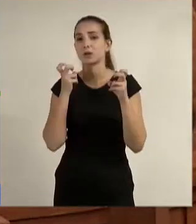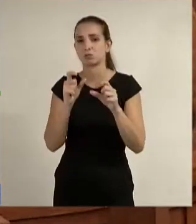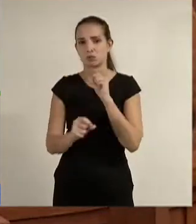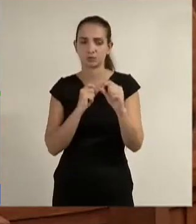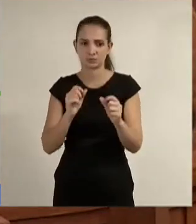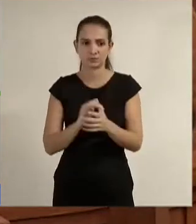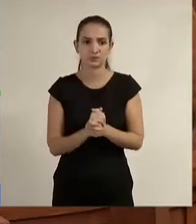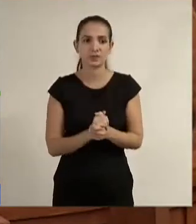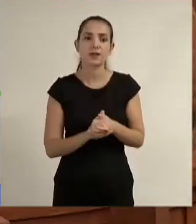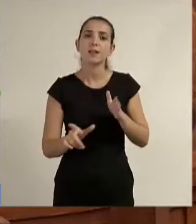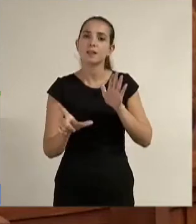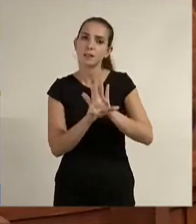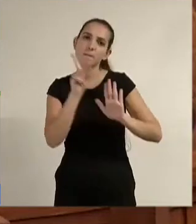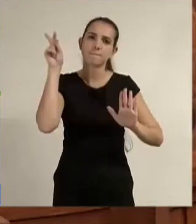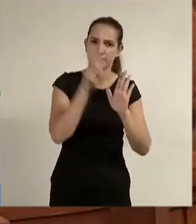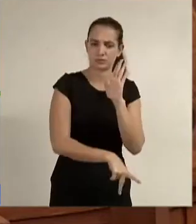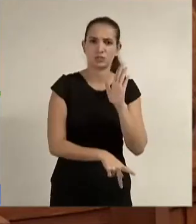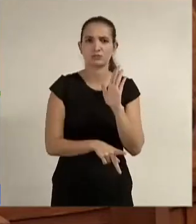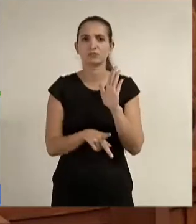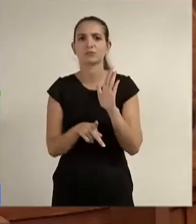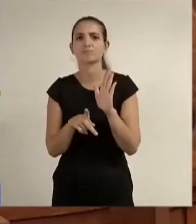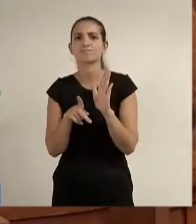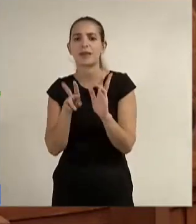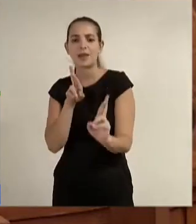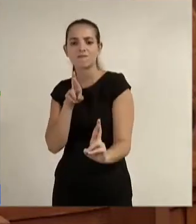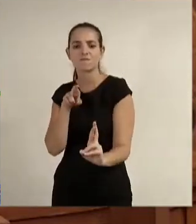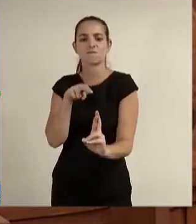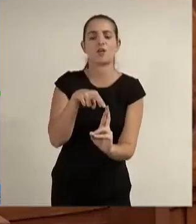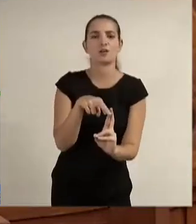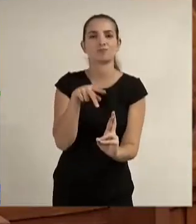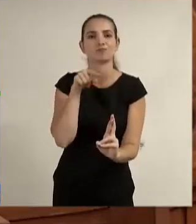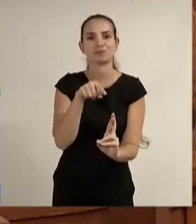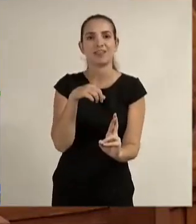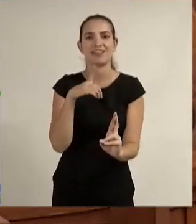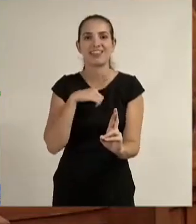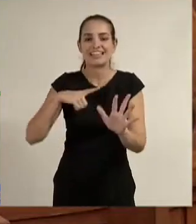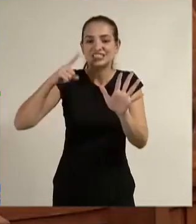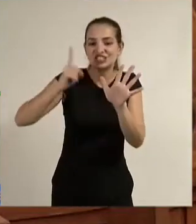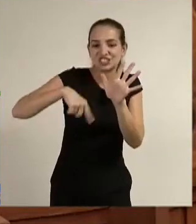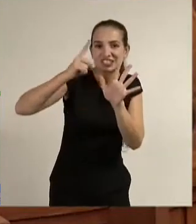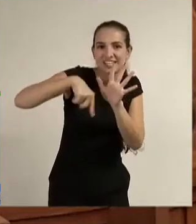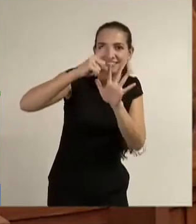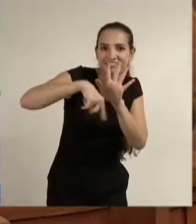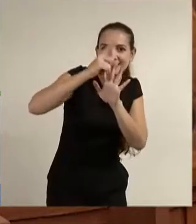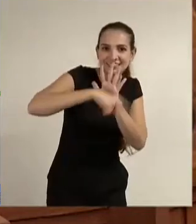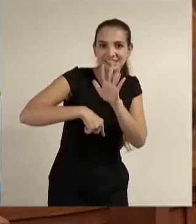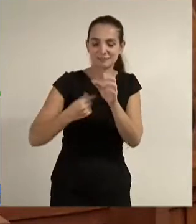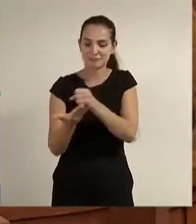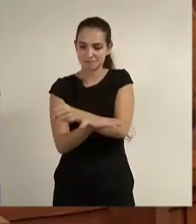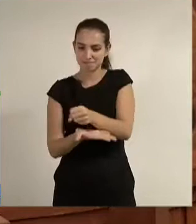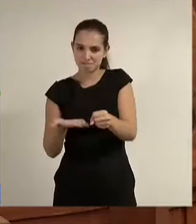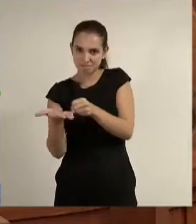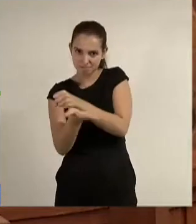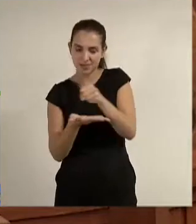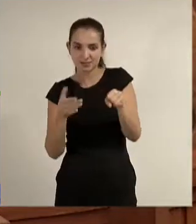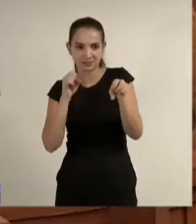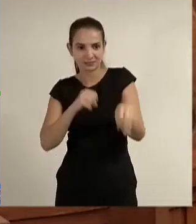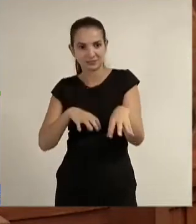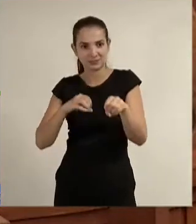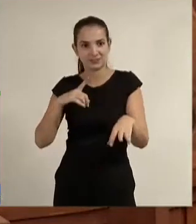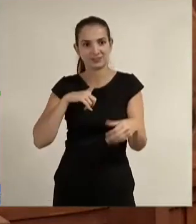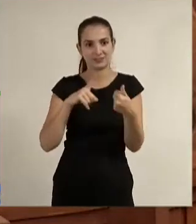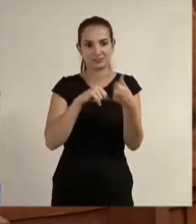o projeto ele diz respeito às diretrizes e bases da educação, que trata lá no